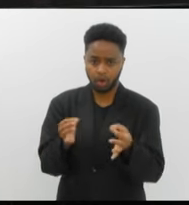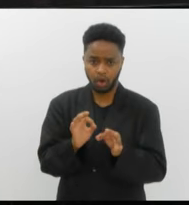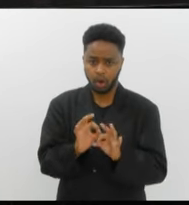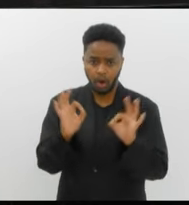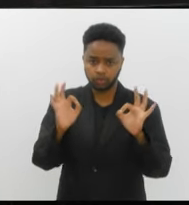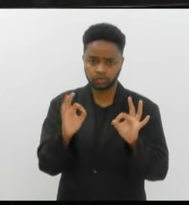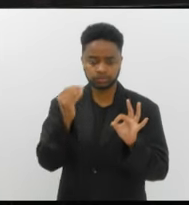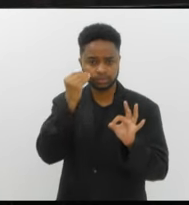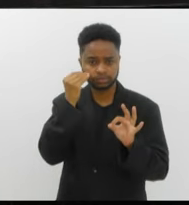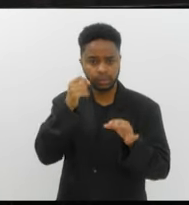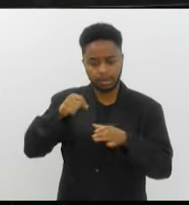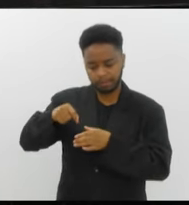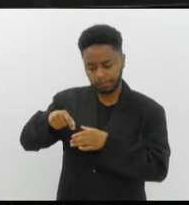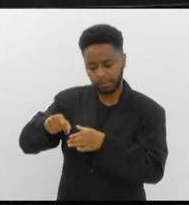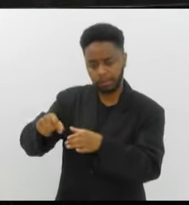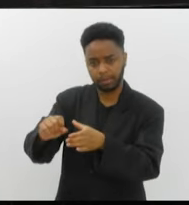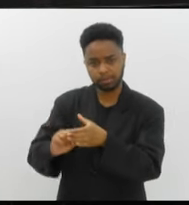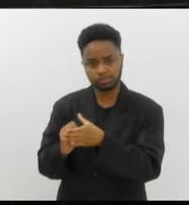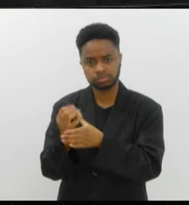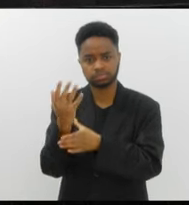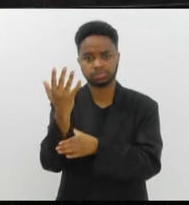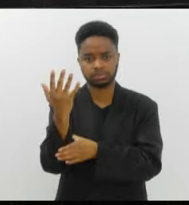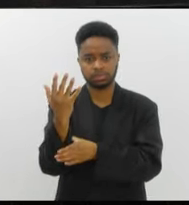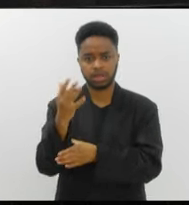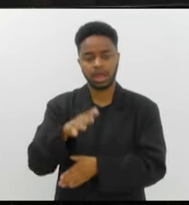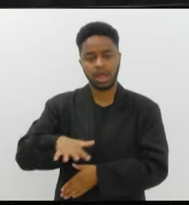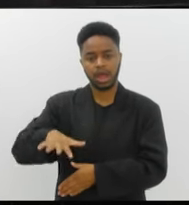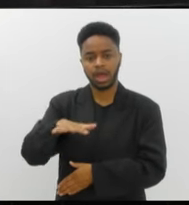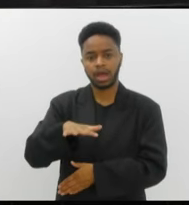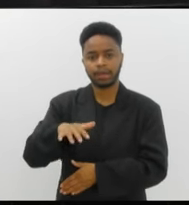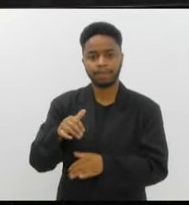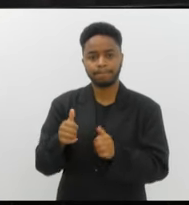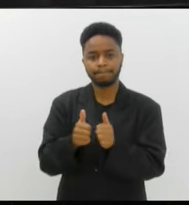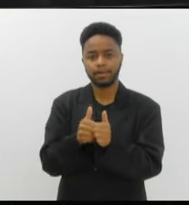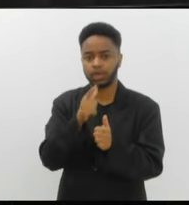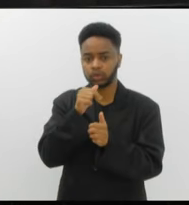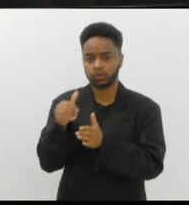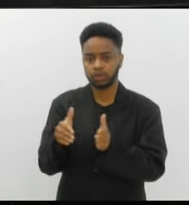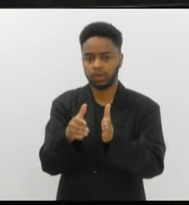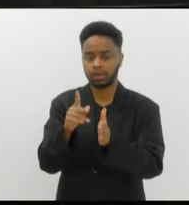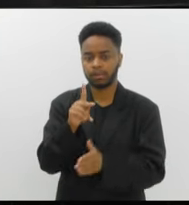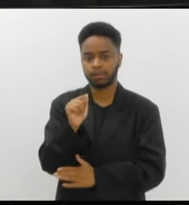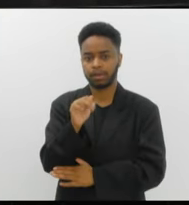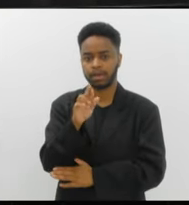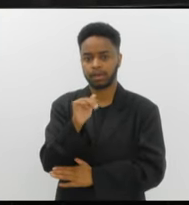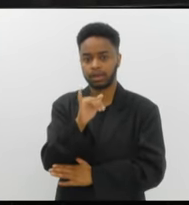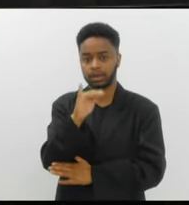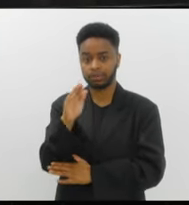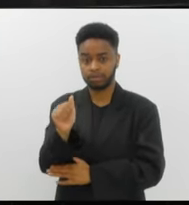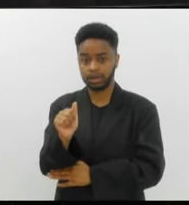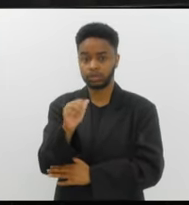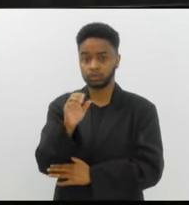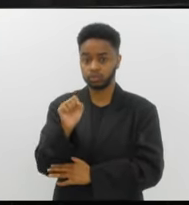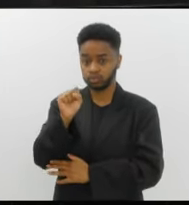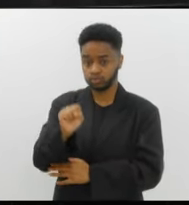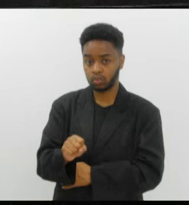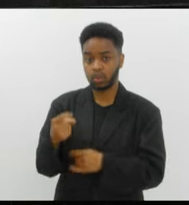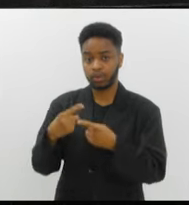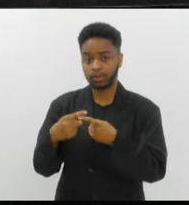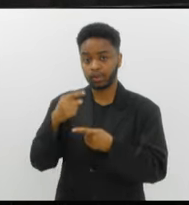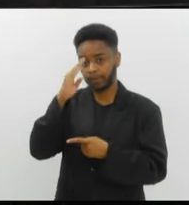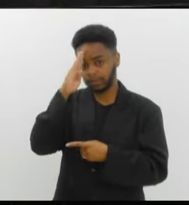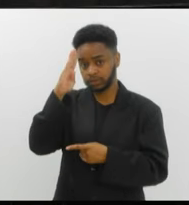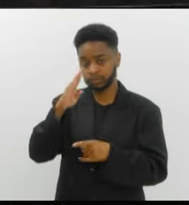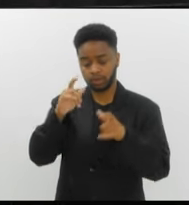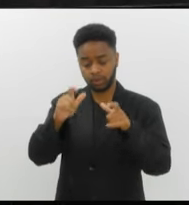de reflorestamento na bacia do Rio Paraíba do Sul, que é a nossa fonte de fornecimento